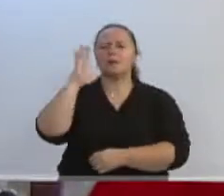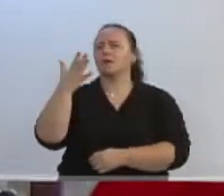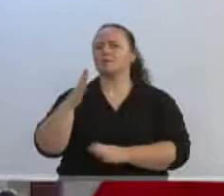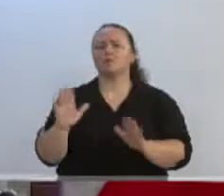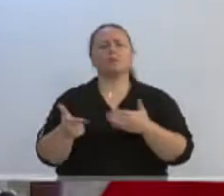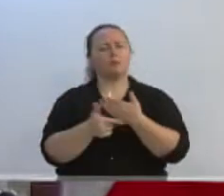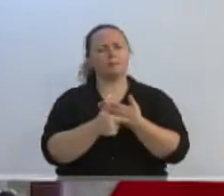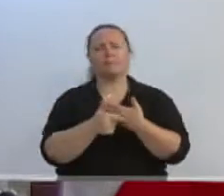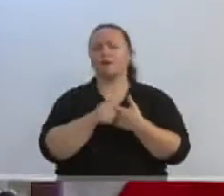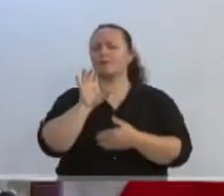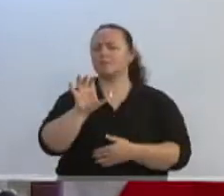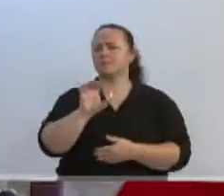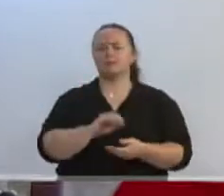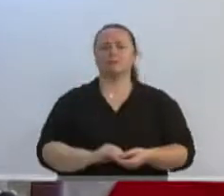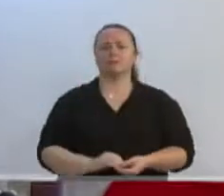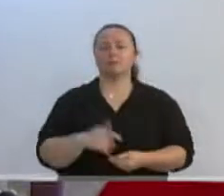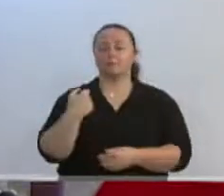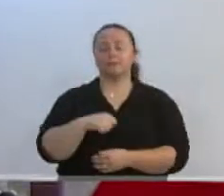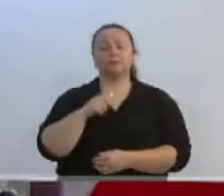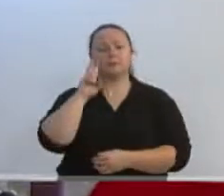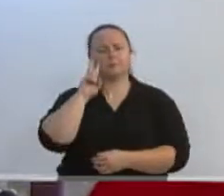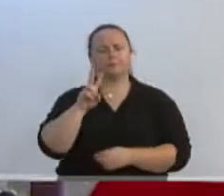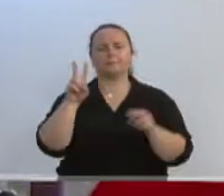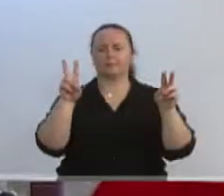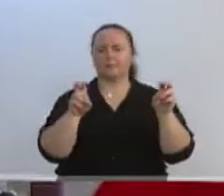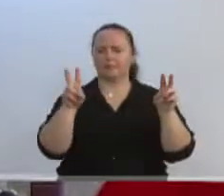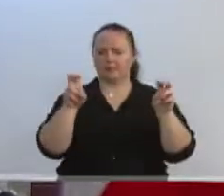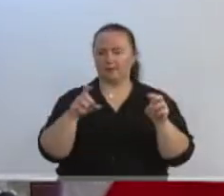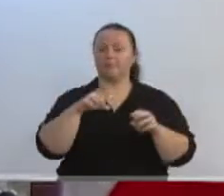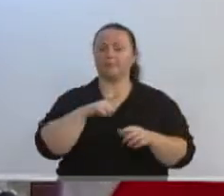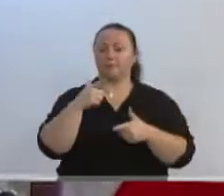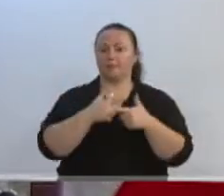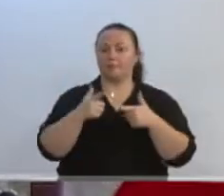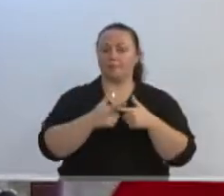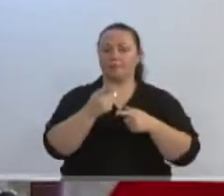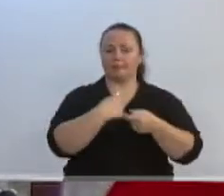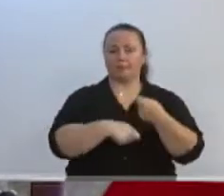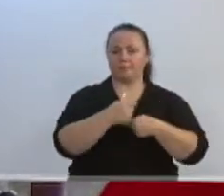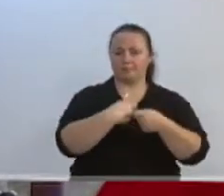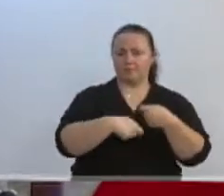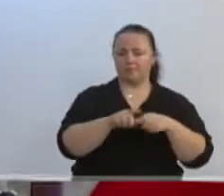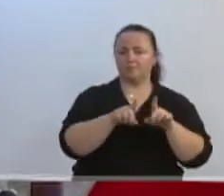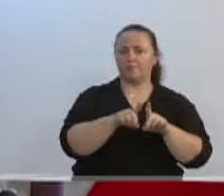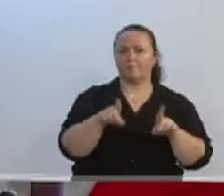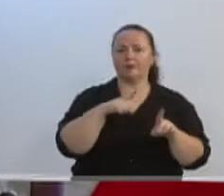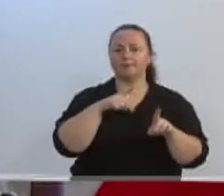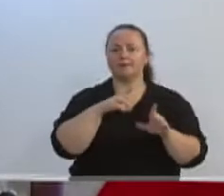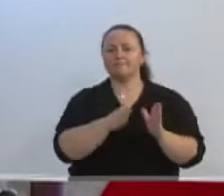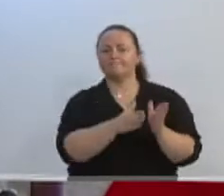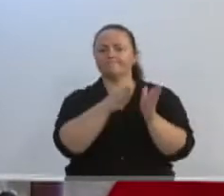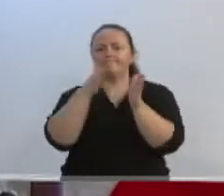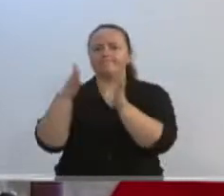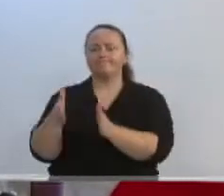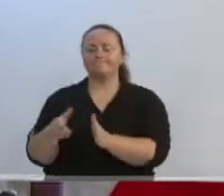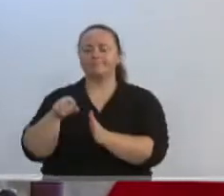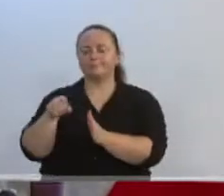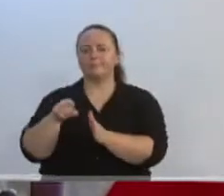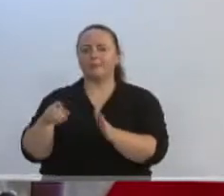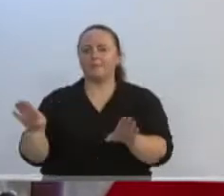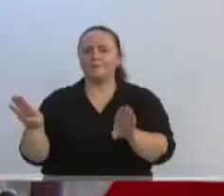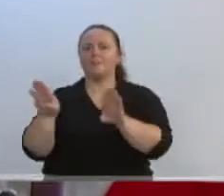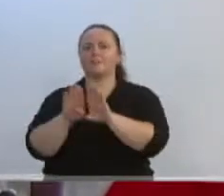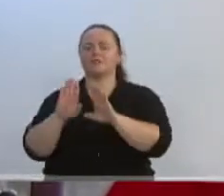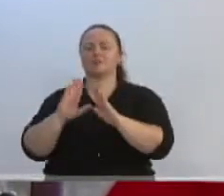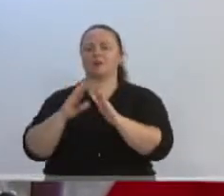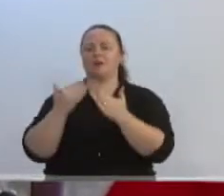a gente tem que ver o assunto com muita sensatez. A gente tem uma questão administrativa de um lado, mas a gente tem uma questão muito difícil e simbólica de fechamento